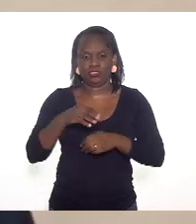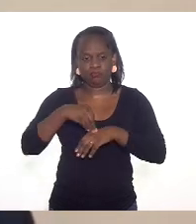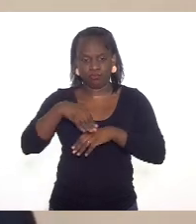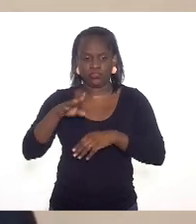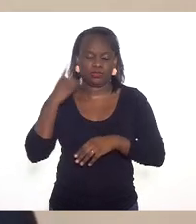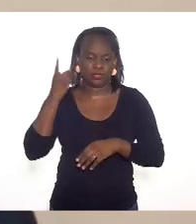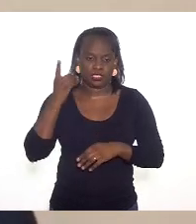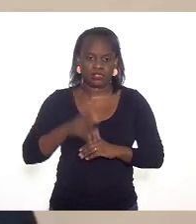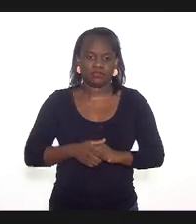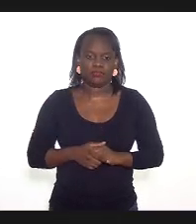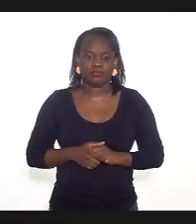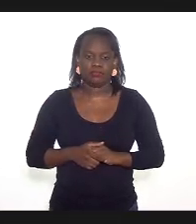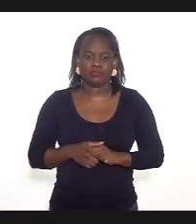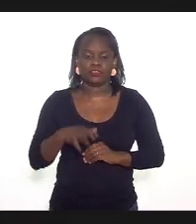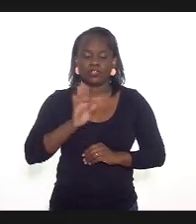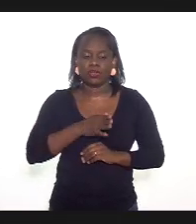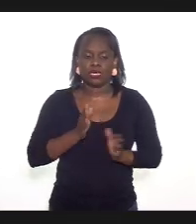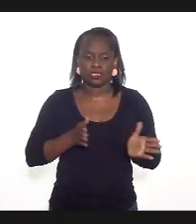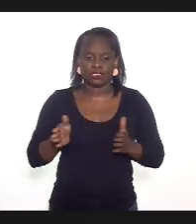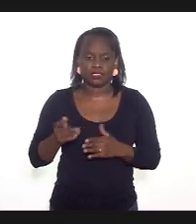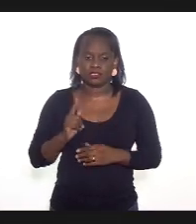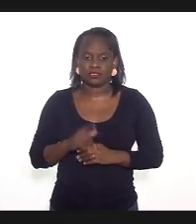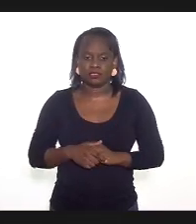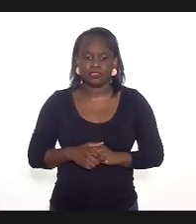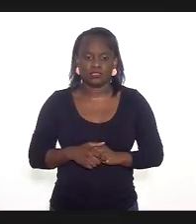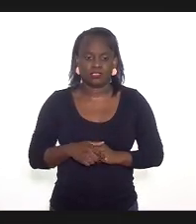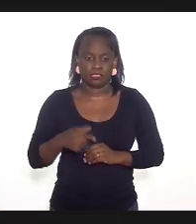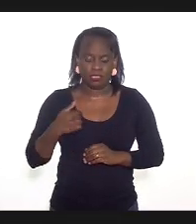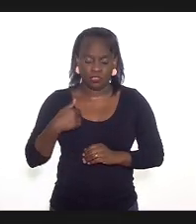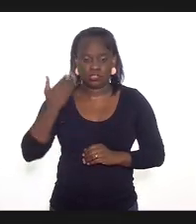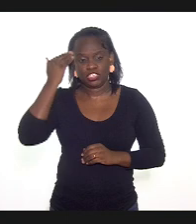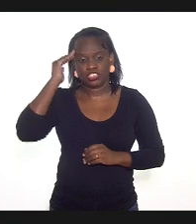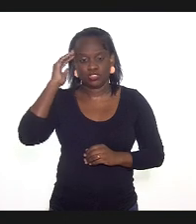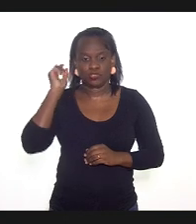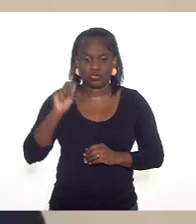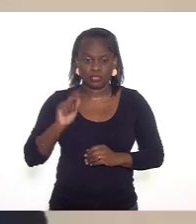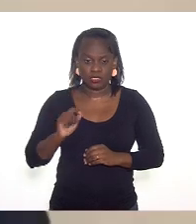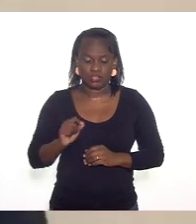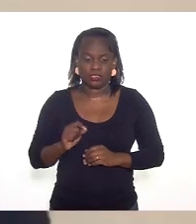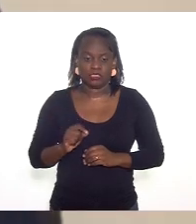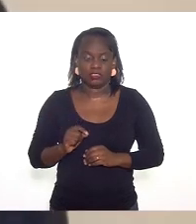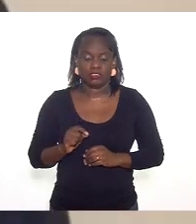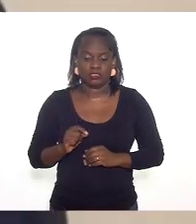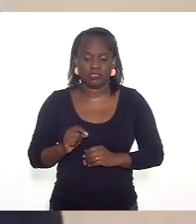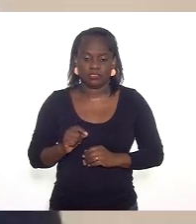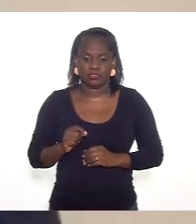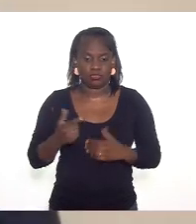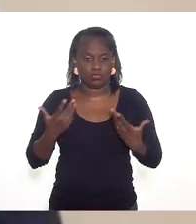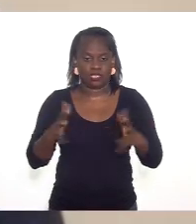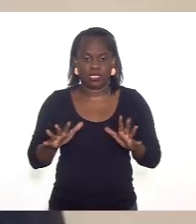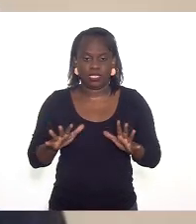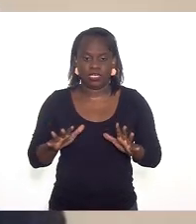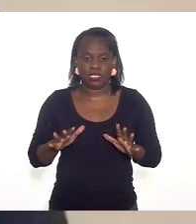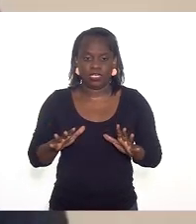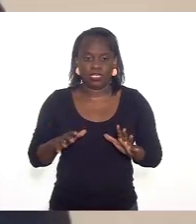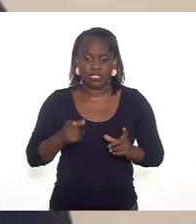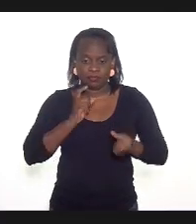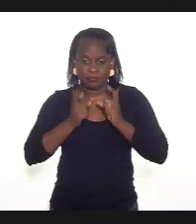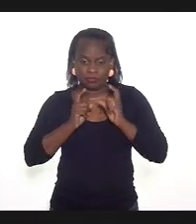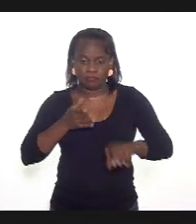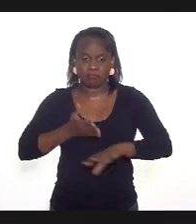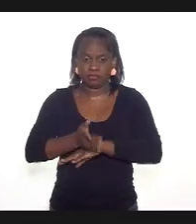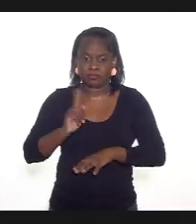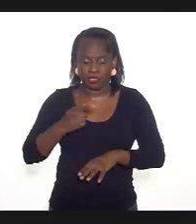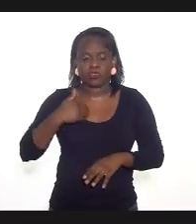deputado. Presidente, pela ordem. Eu entendo, eu não estou querendo entrar aqui, não estou querendo entrar no mérito dessa discussão,